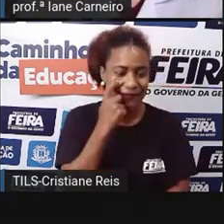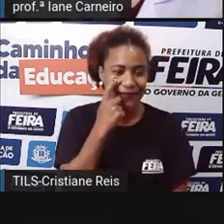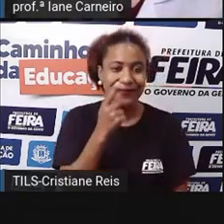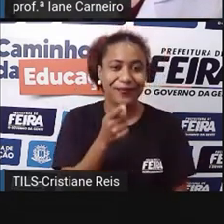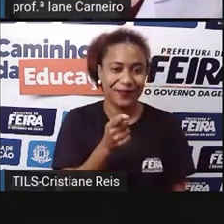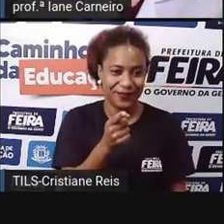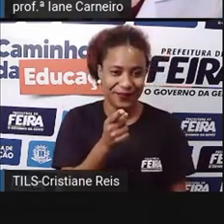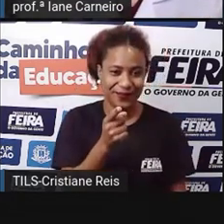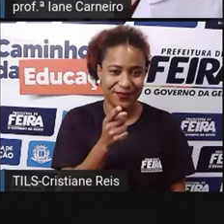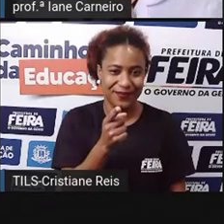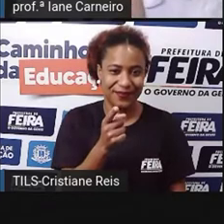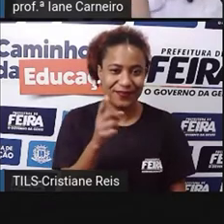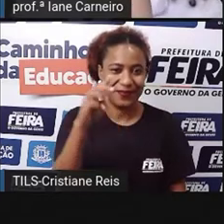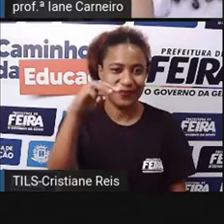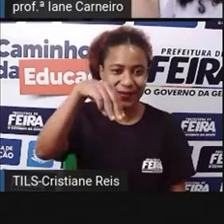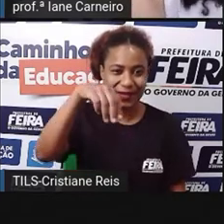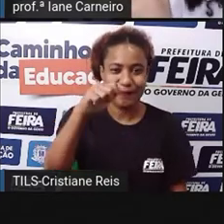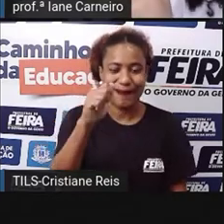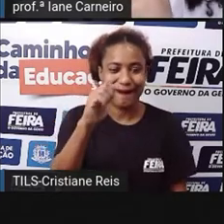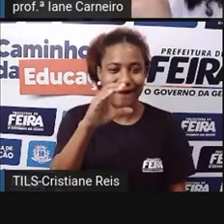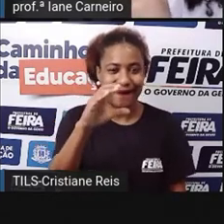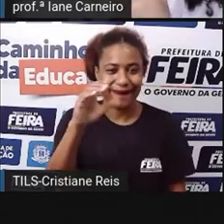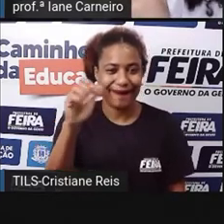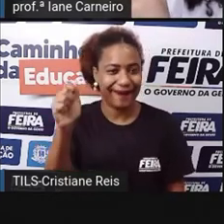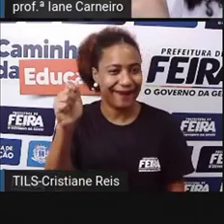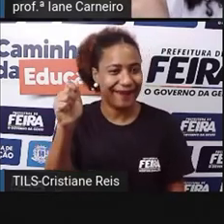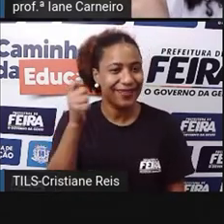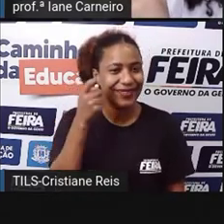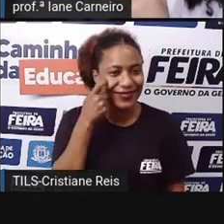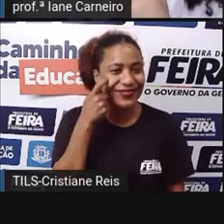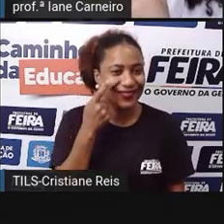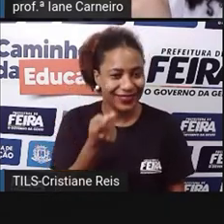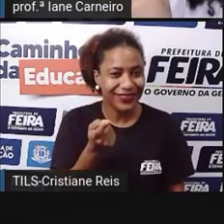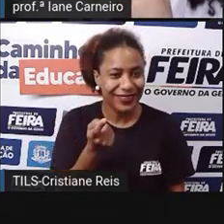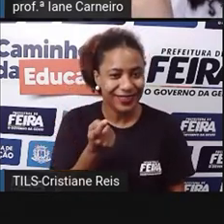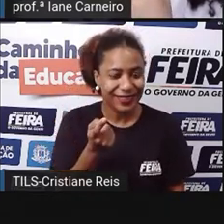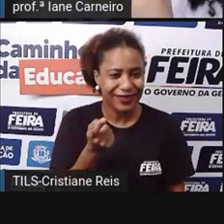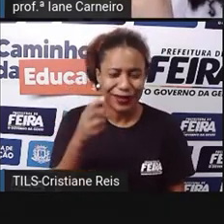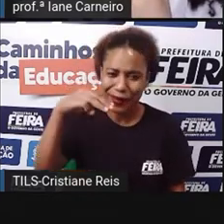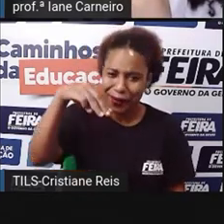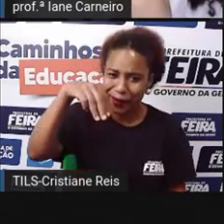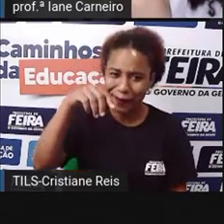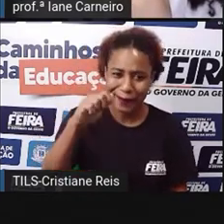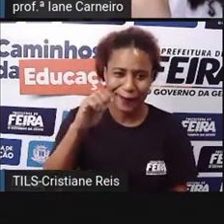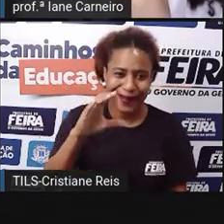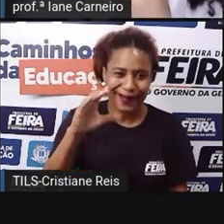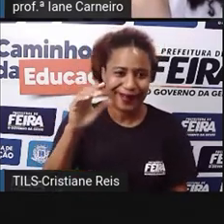Ma, ca. Ó, mudou totalmente o sentido, né, da